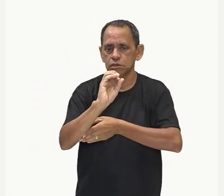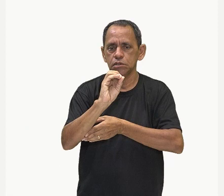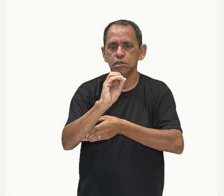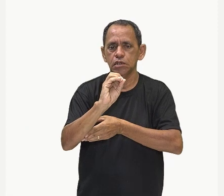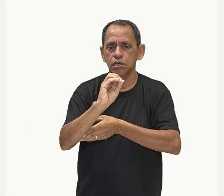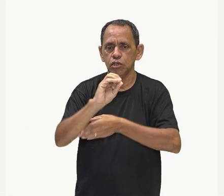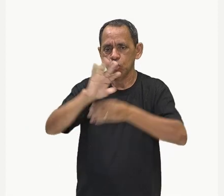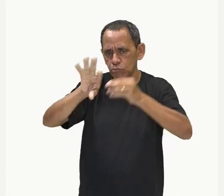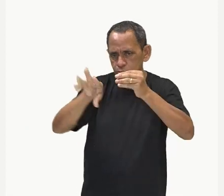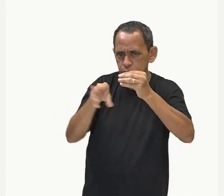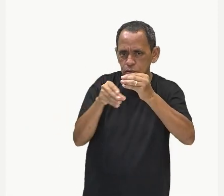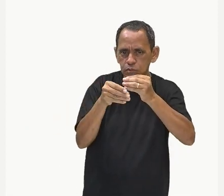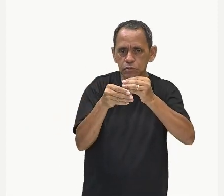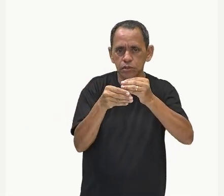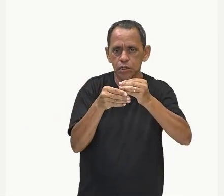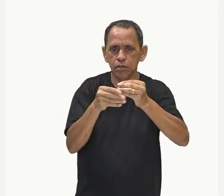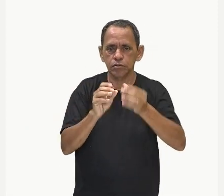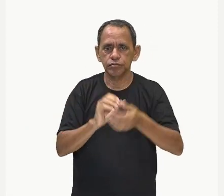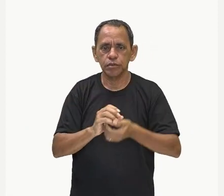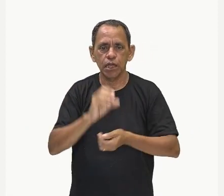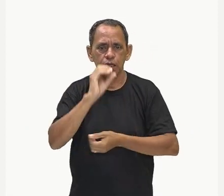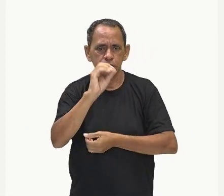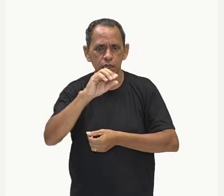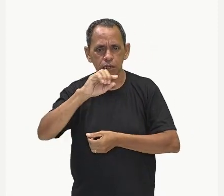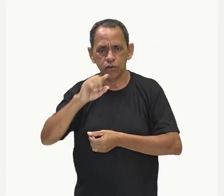Ok? E aqui no próximo, ó, são 4